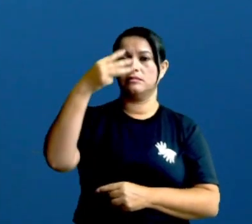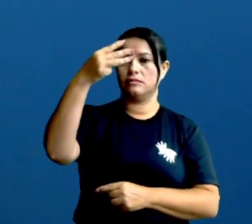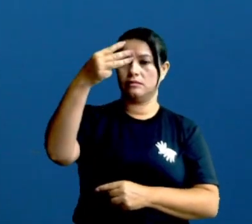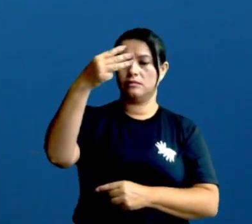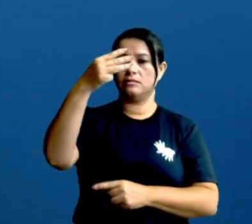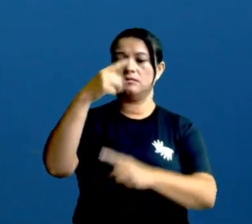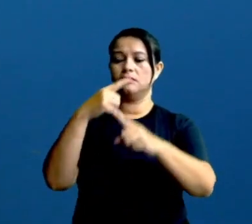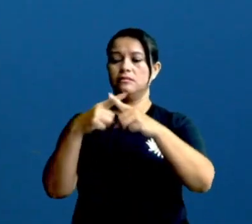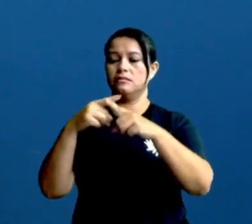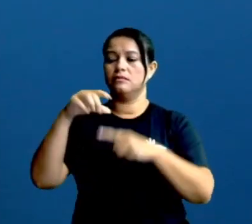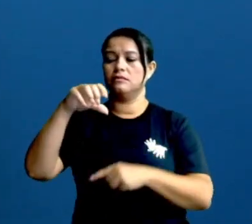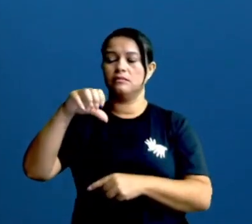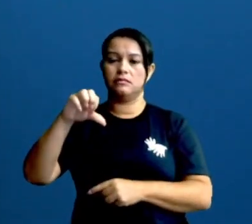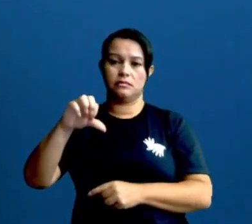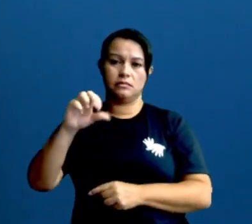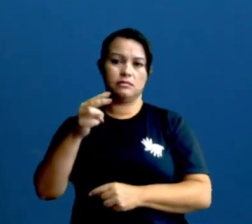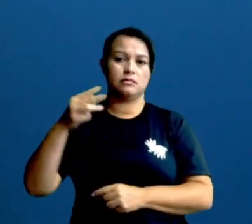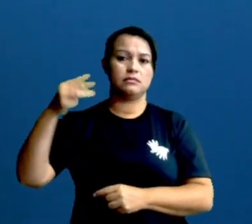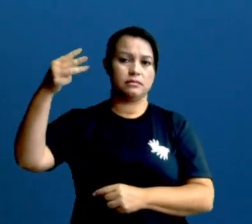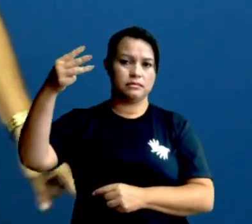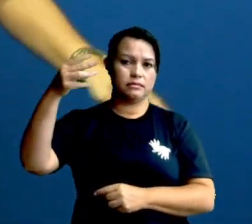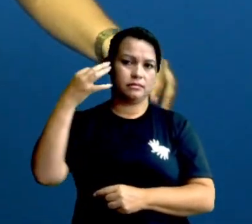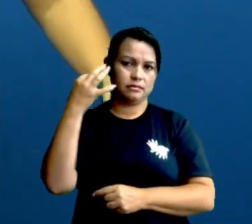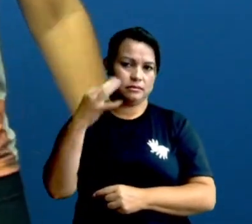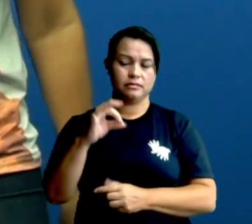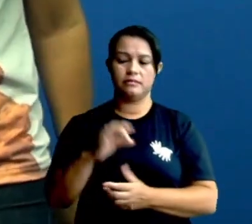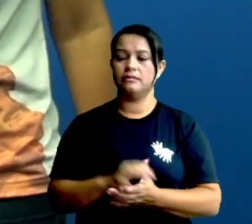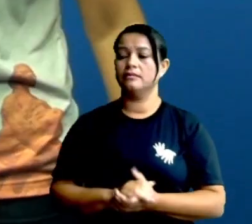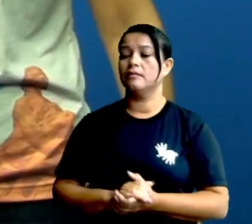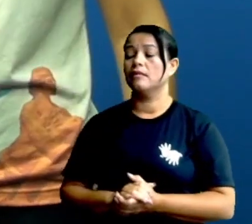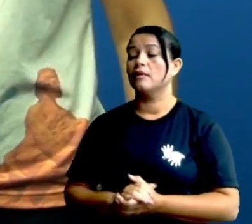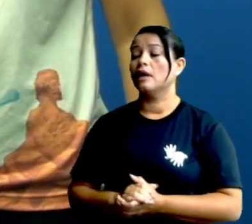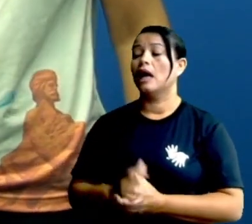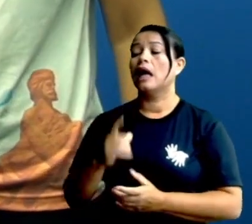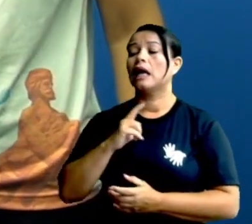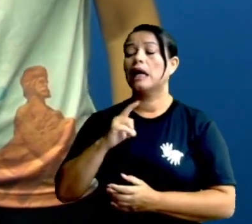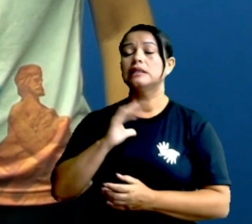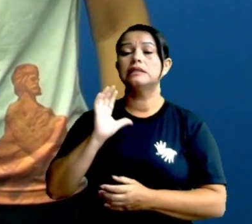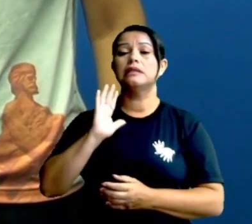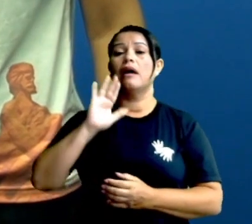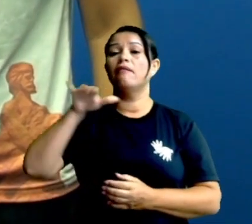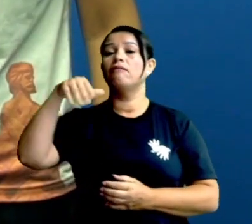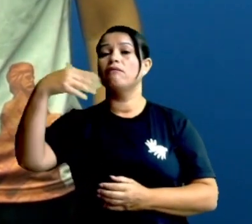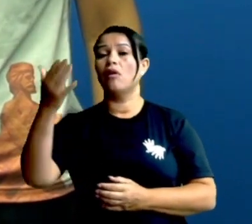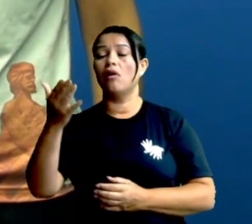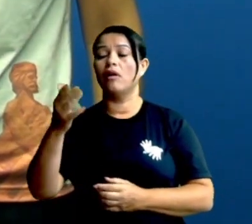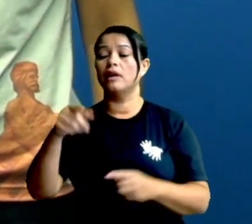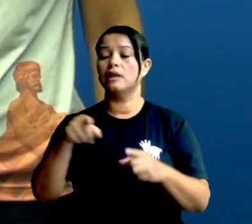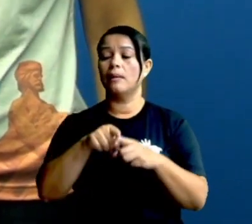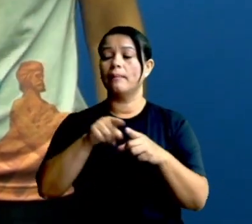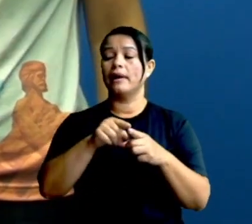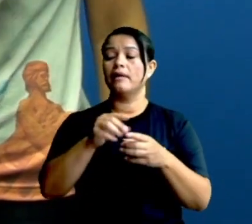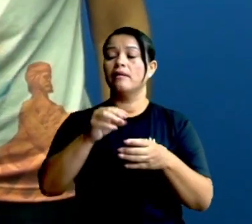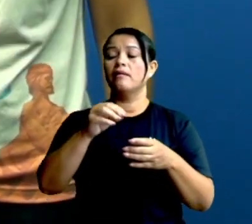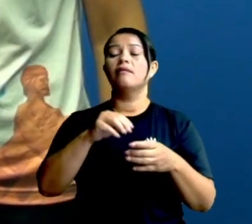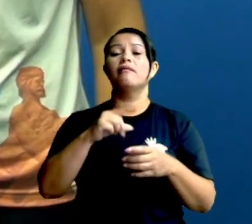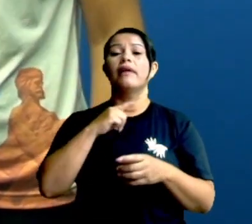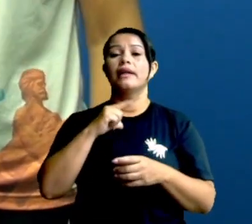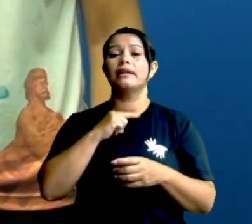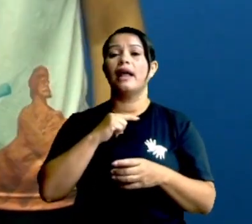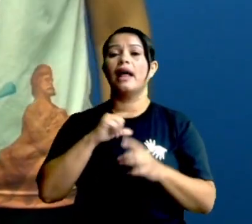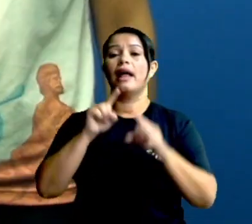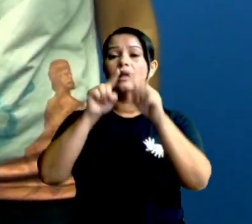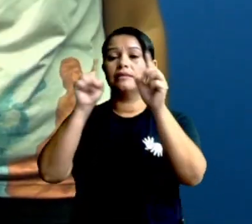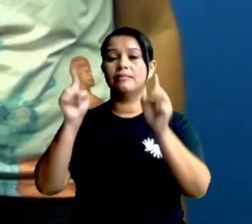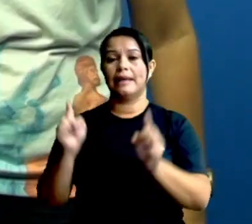12 elevado a 3 e o 9 também elevado a 3, tá certo? Ou seja, quem está fora vai passar a ser o expoente de cada um que está